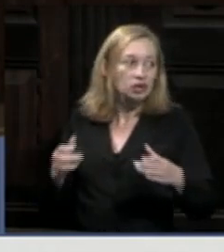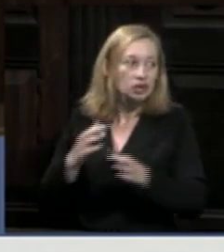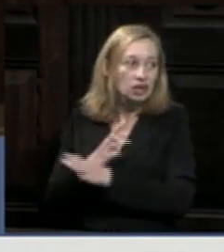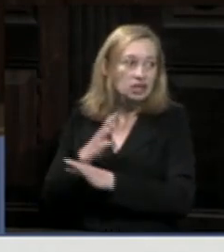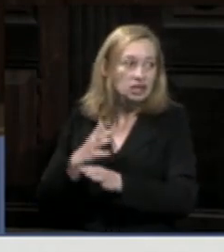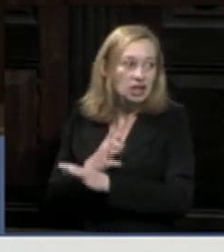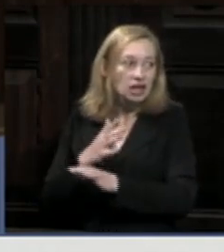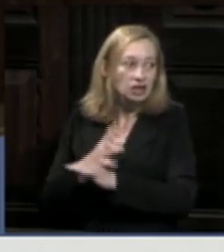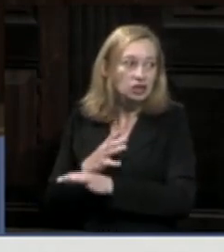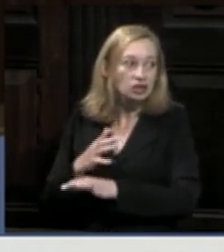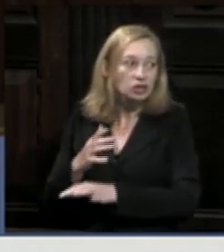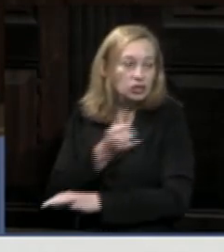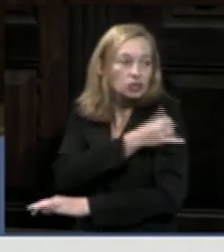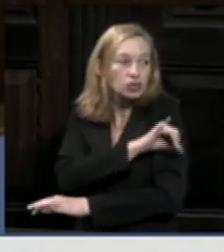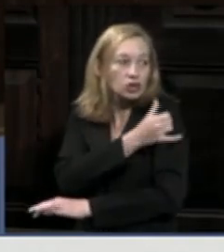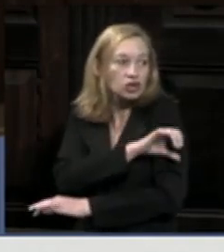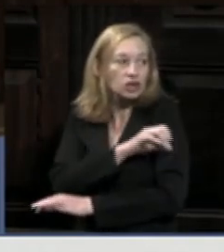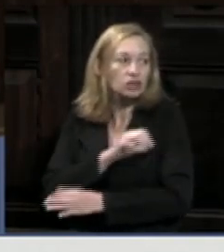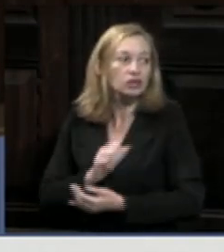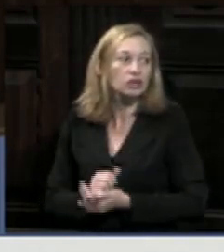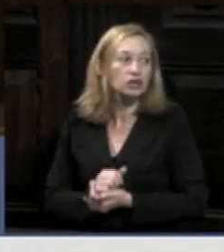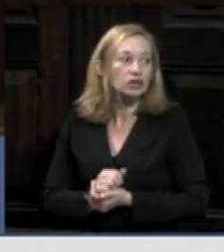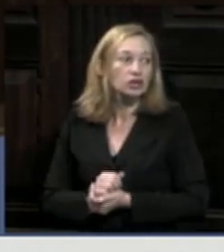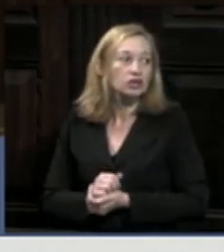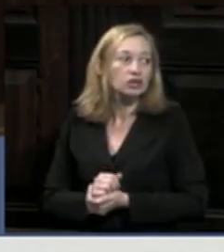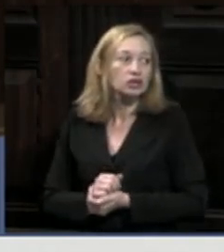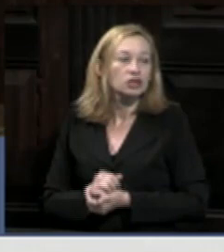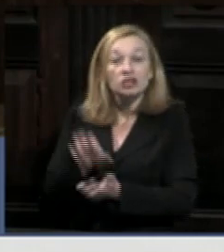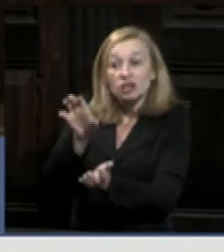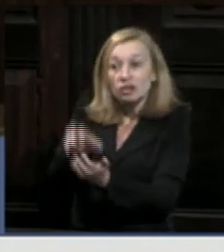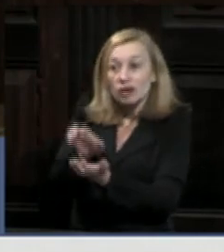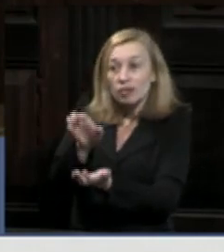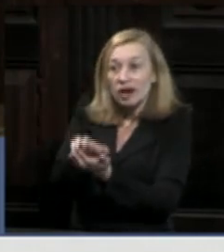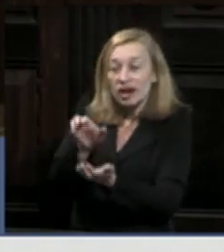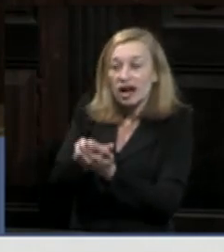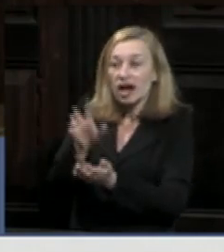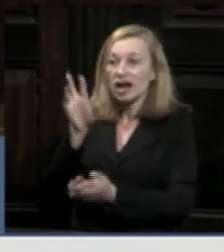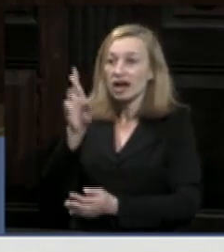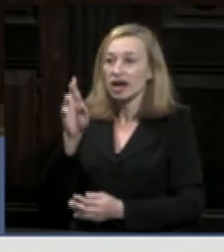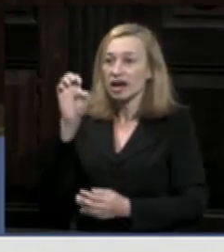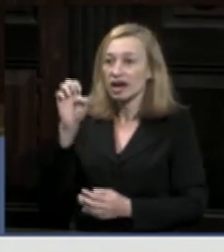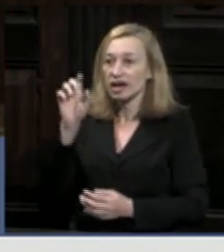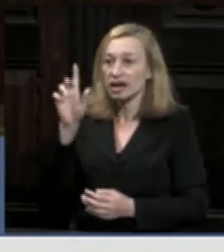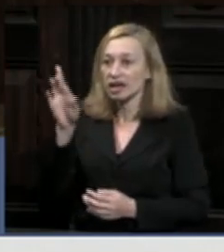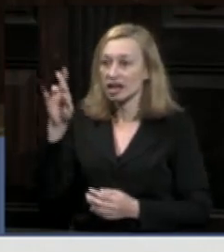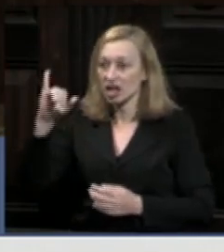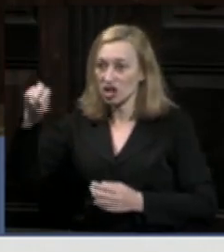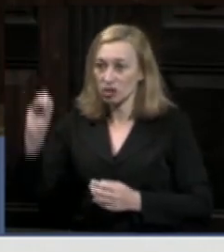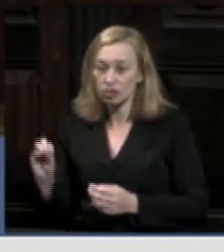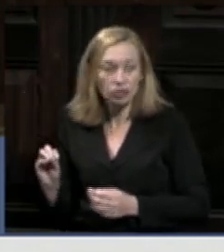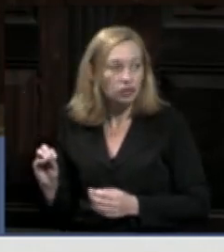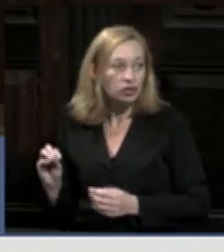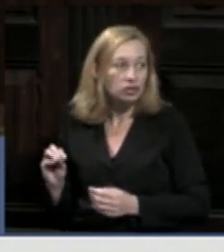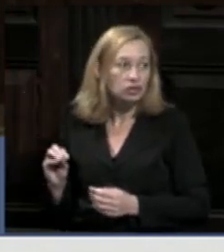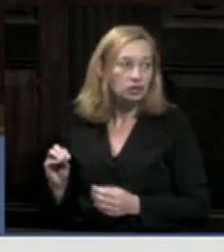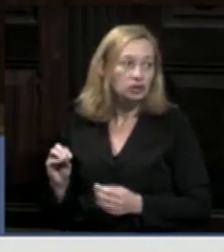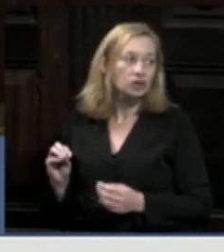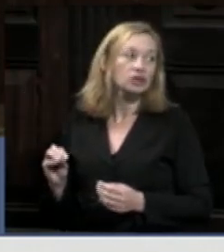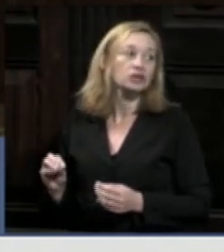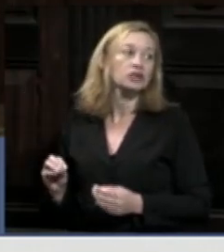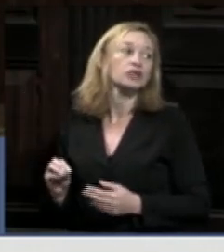barra recreio vargem e ali é natural que ali ou seja talvez um dos candidatos mais votados